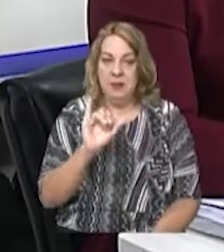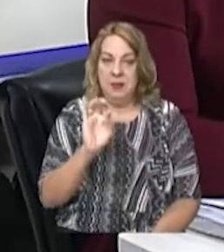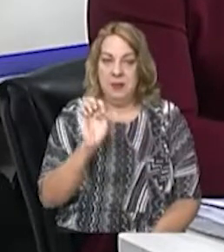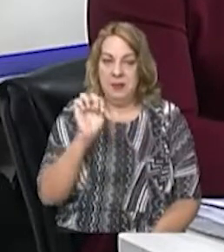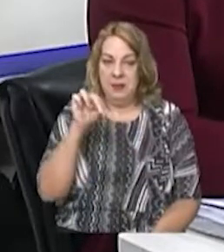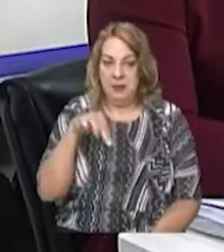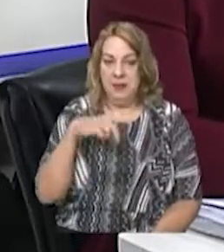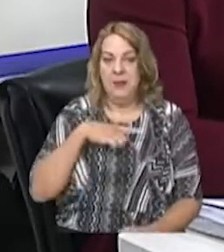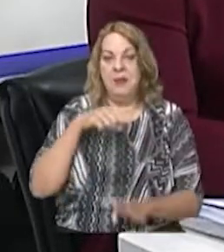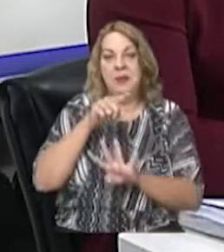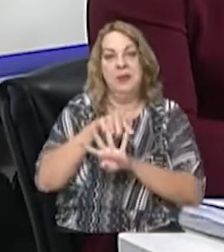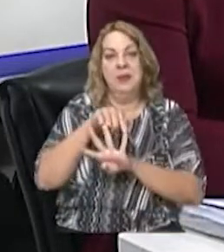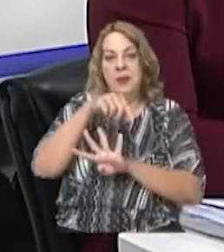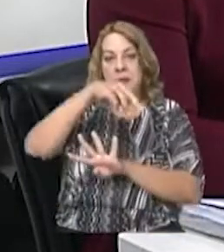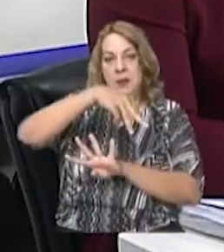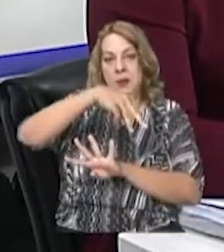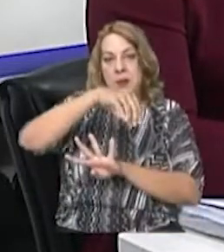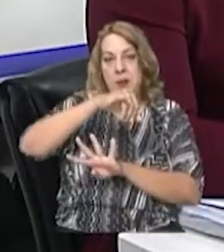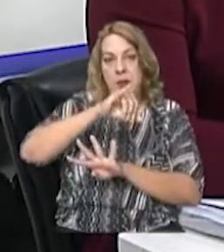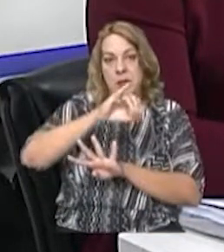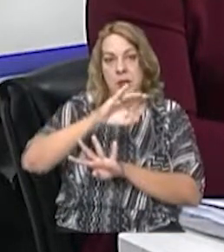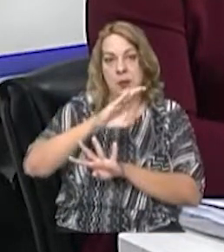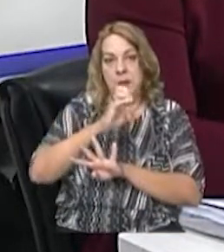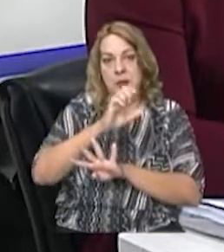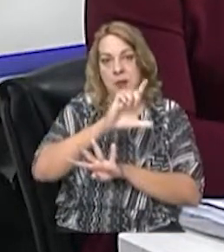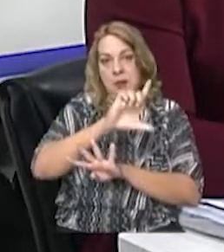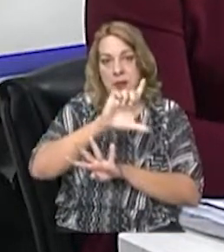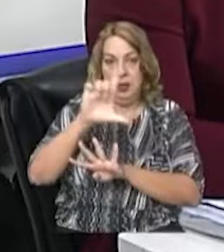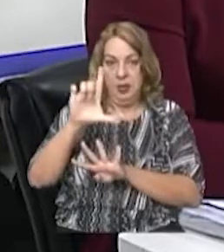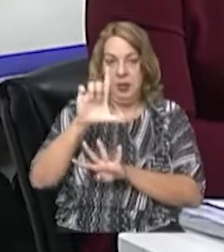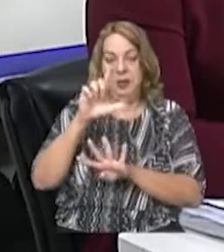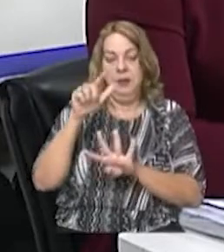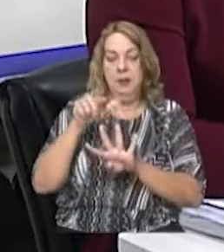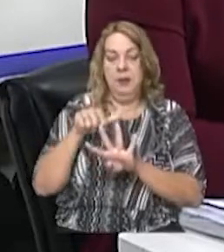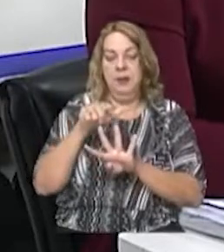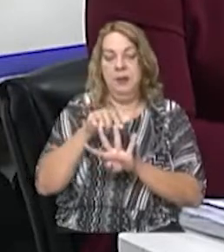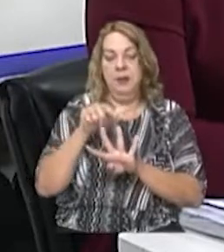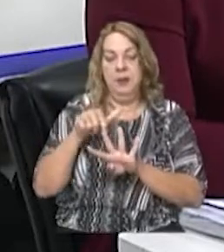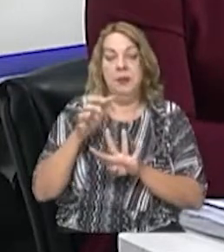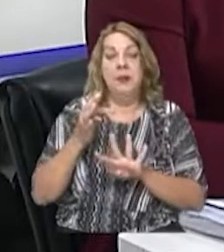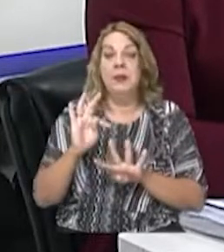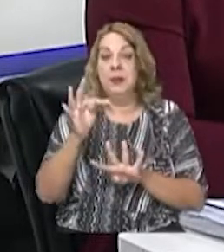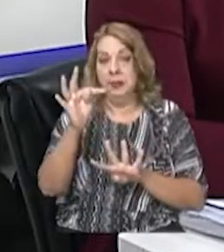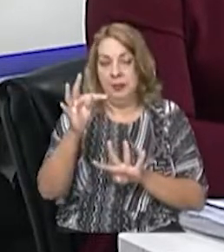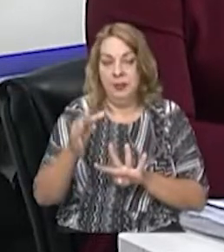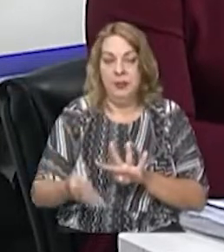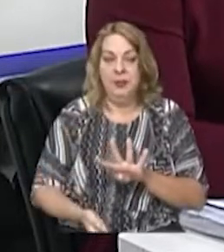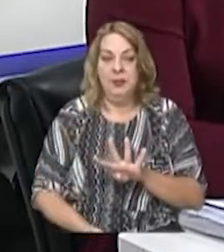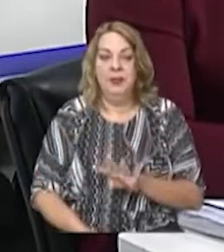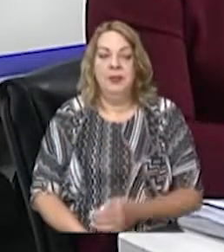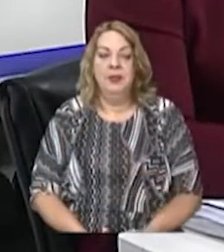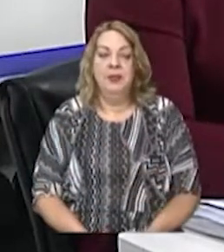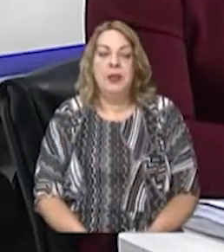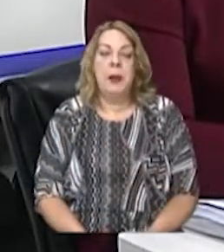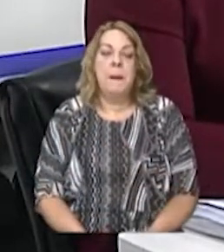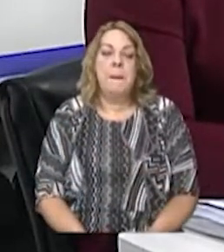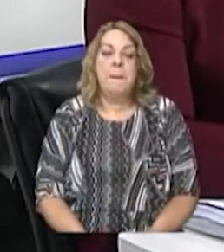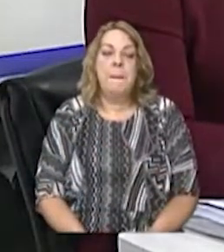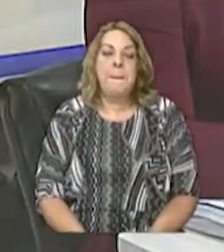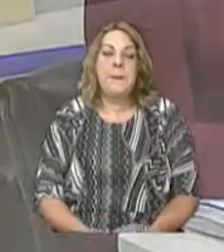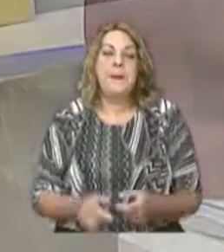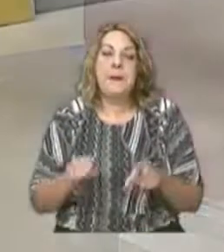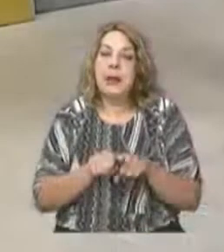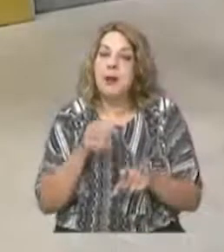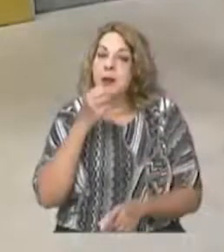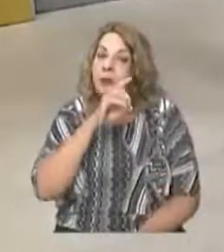SS. Para Michel Andrade, representante da Capemisa Capitalização SA. E um bom dia para a equipe de TI, Elber e Fernando. E